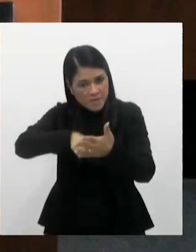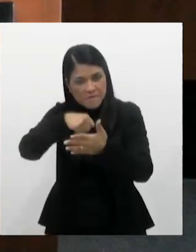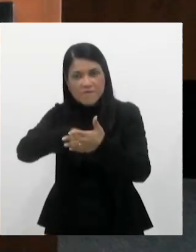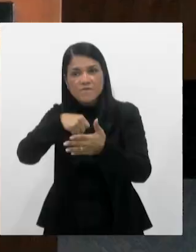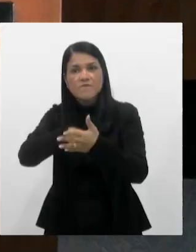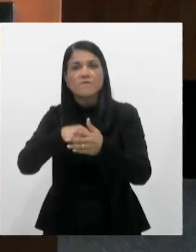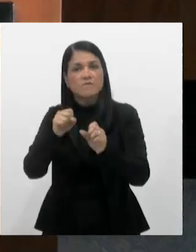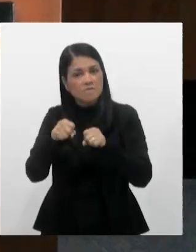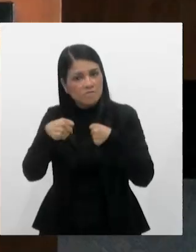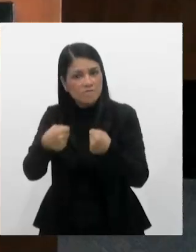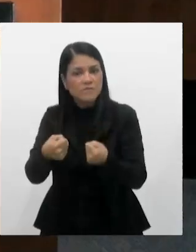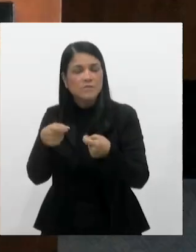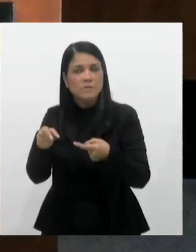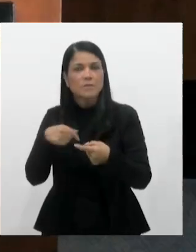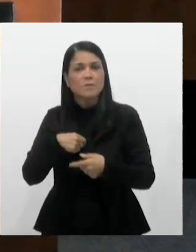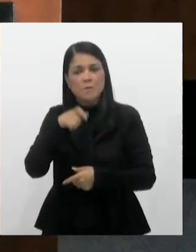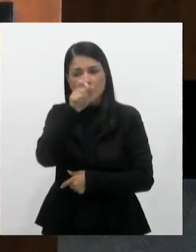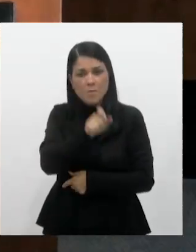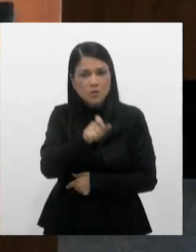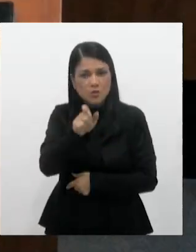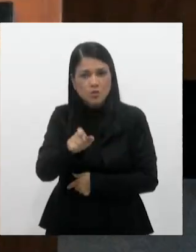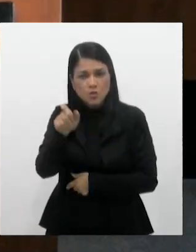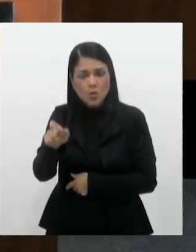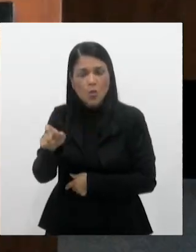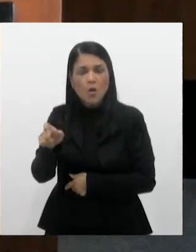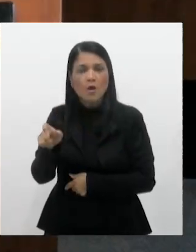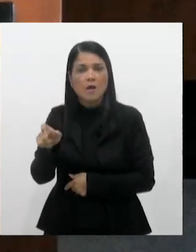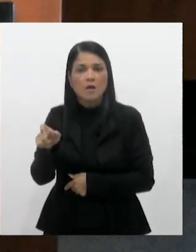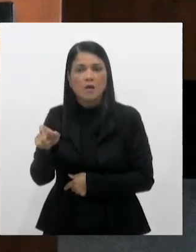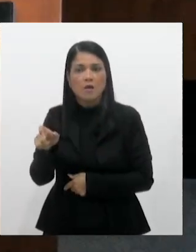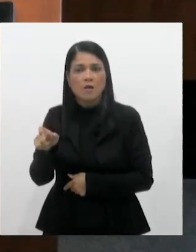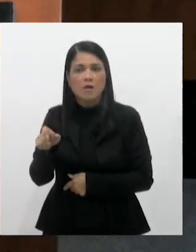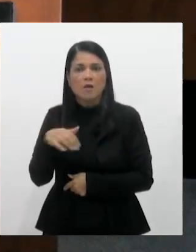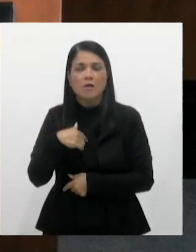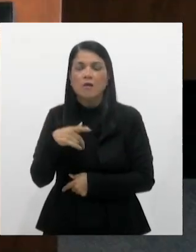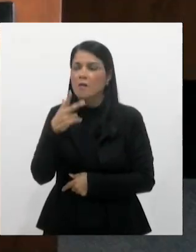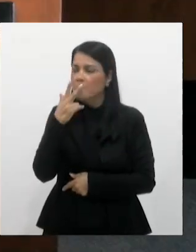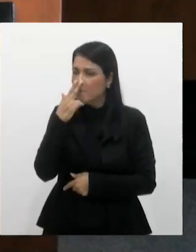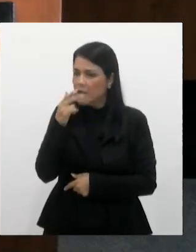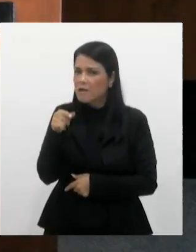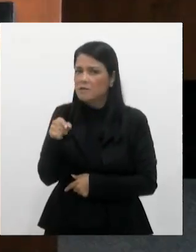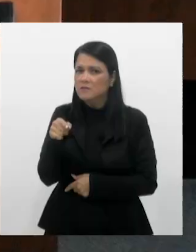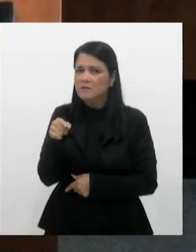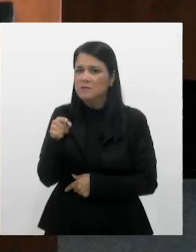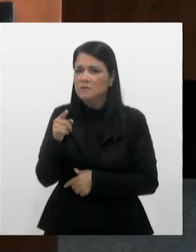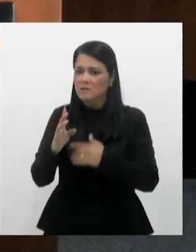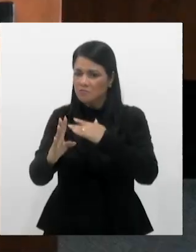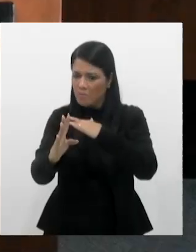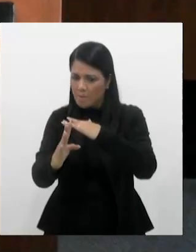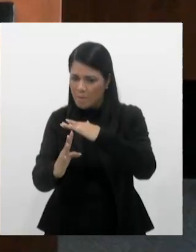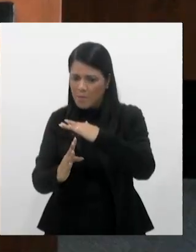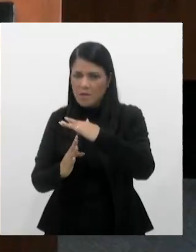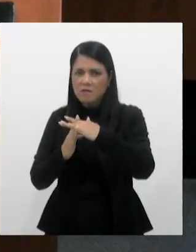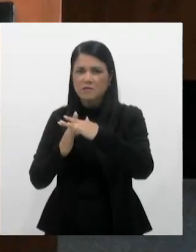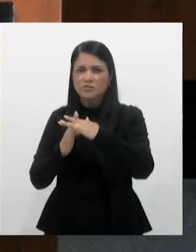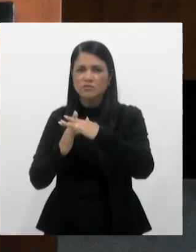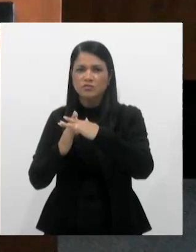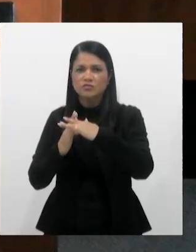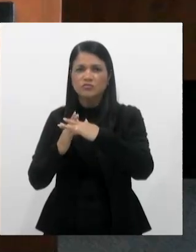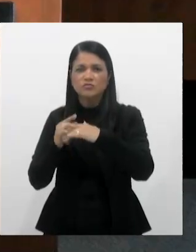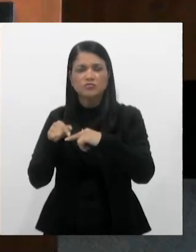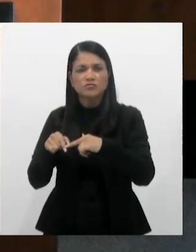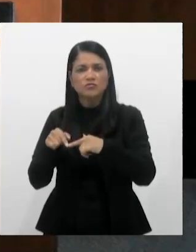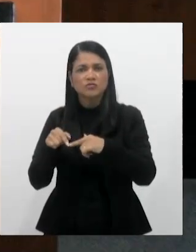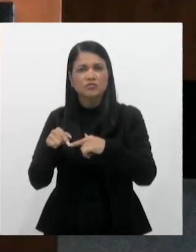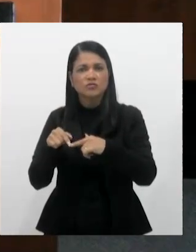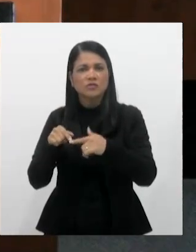que uma pessoa, deputada Érica Takimoto, uma pessoa por ser imigrante já em vários países é